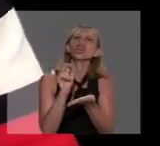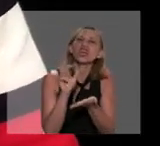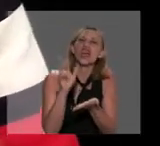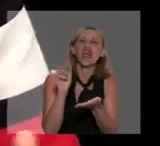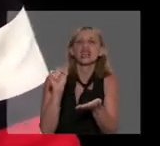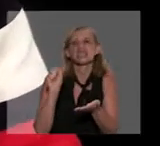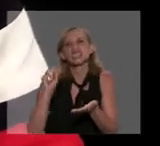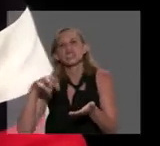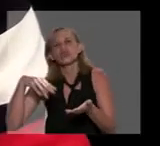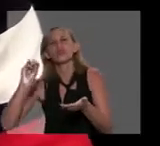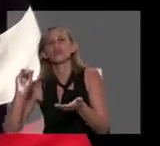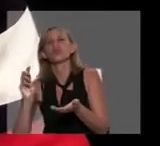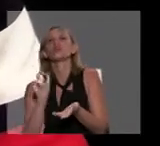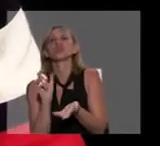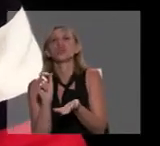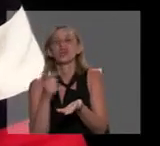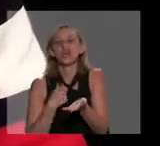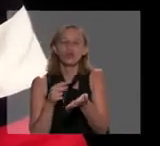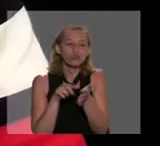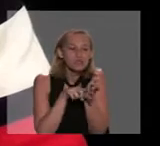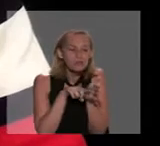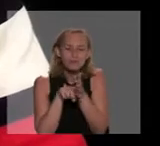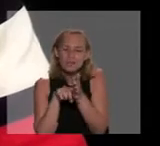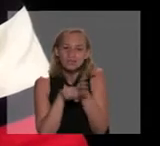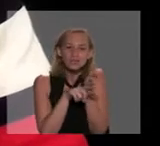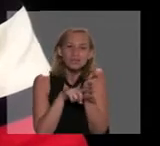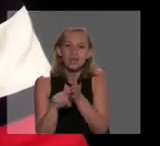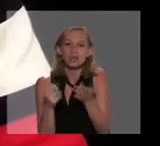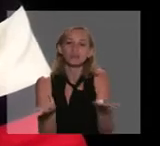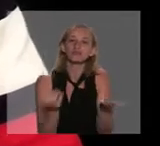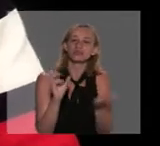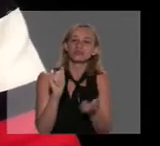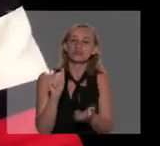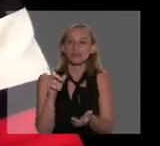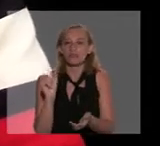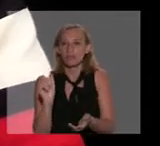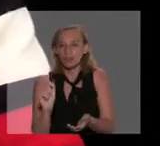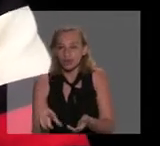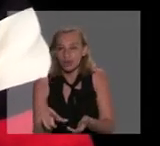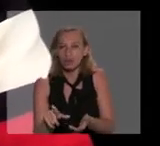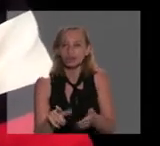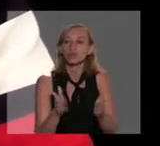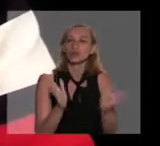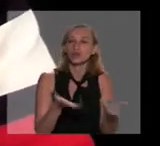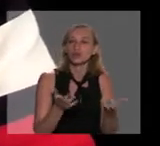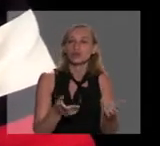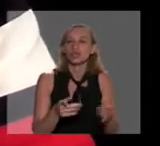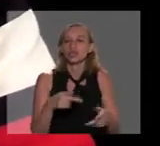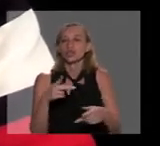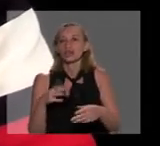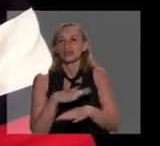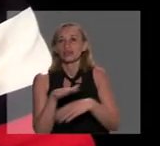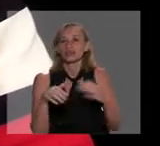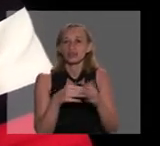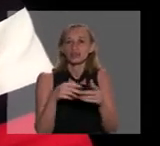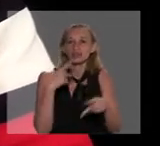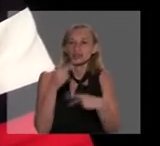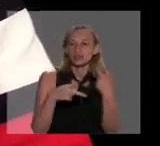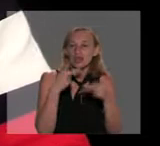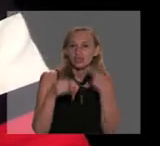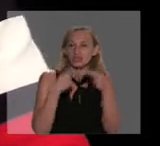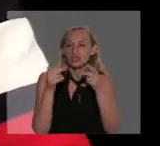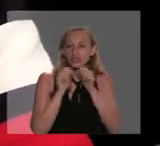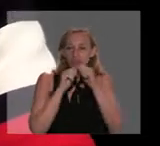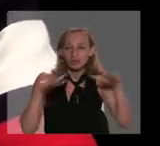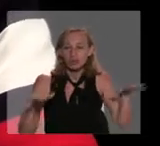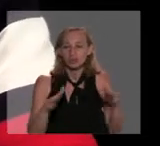falam, é racismo, mas o que é racismo? E aí eu comecei a pautar esse canal, que é o Descolonizando, e tá aí todo mundo falando